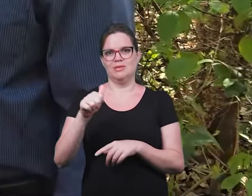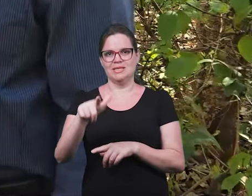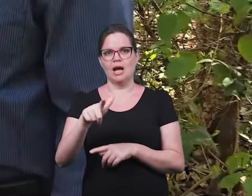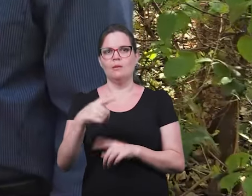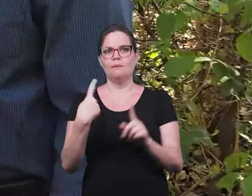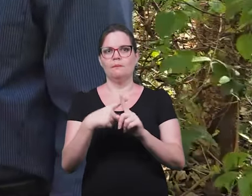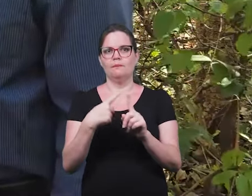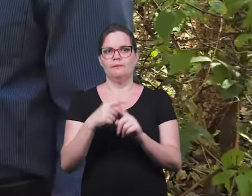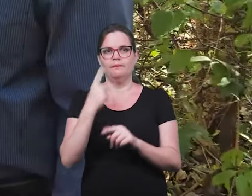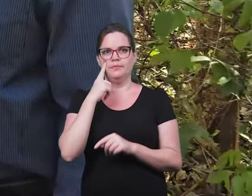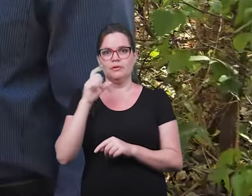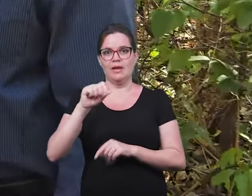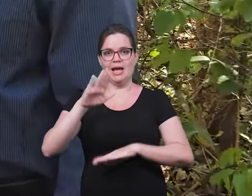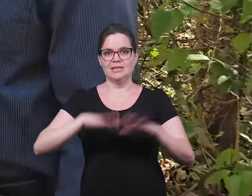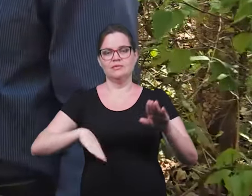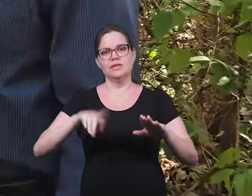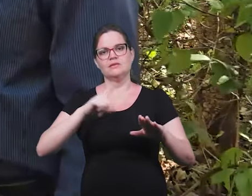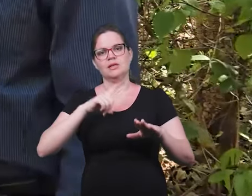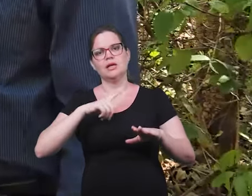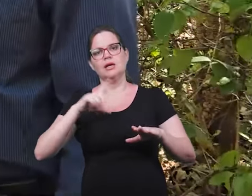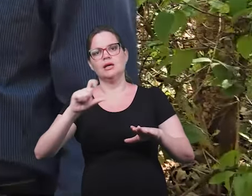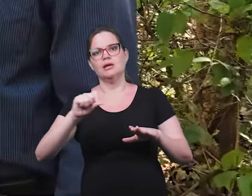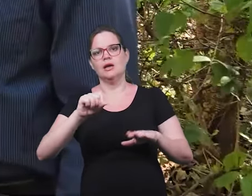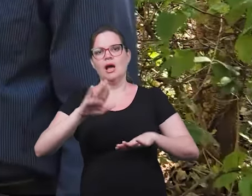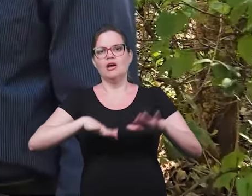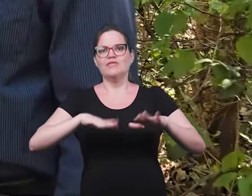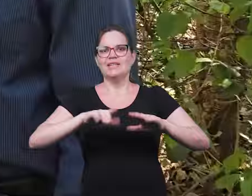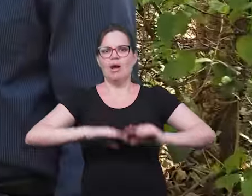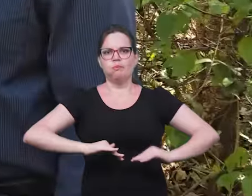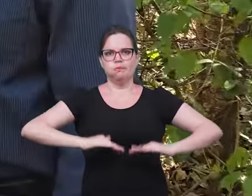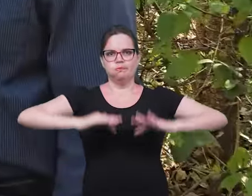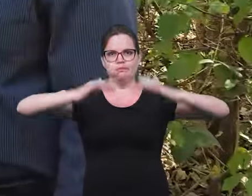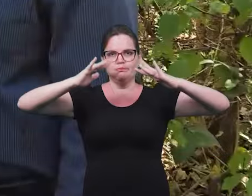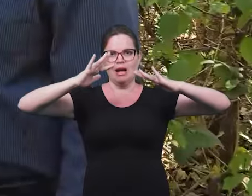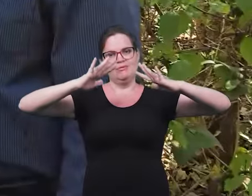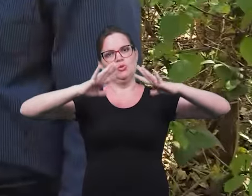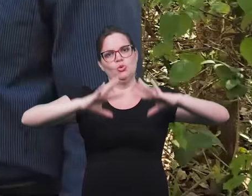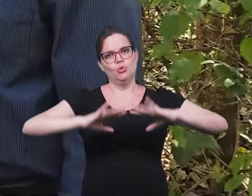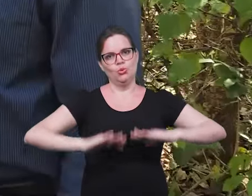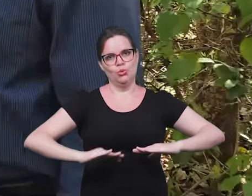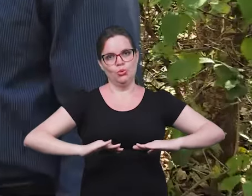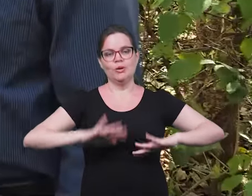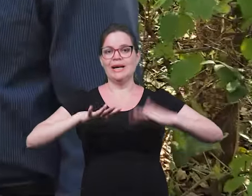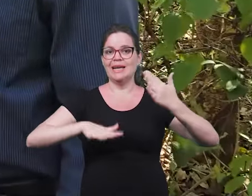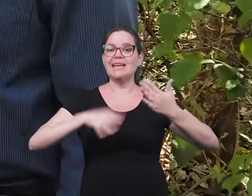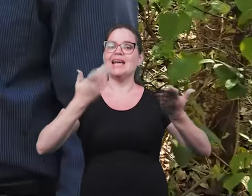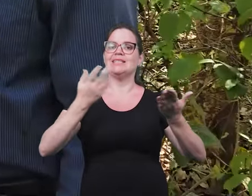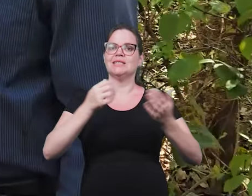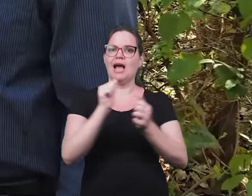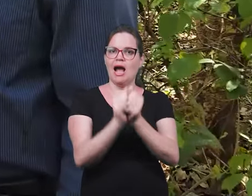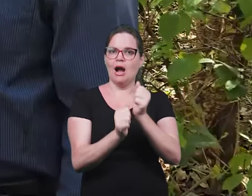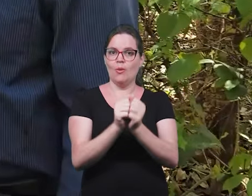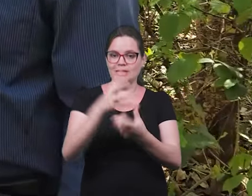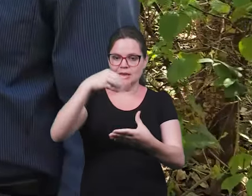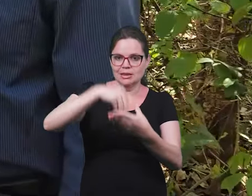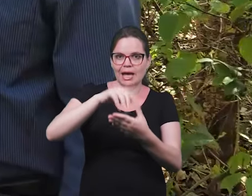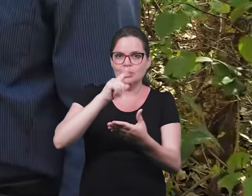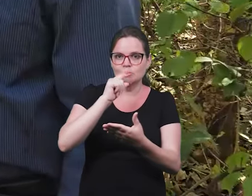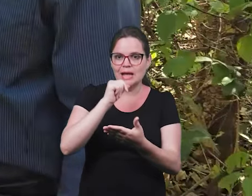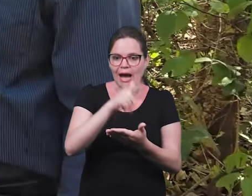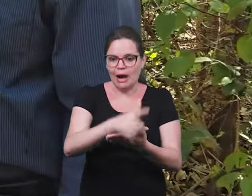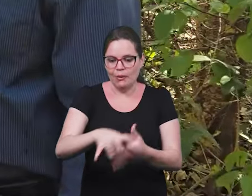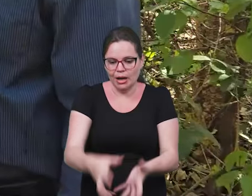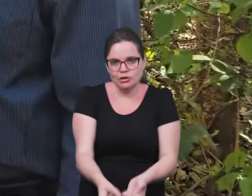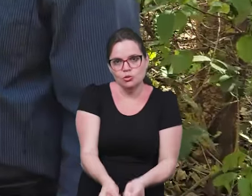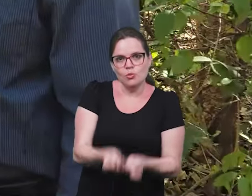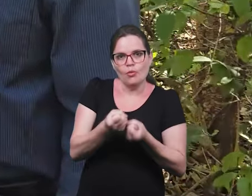Pantanal ele tem um regime de cheia e um regime de seca, e esse arroz ocorre dentro da água, né? Então,